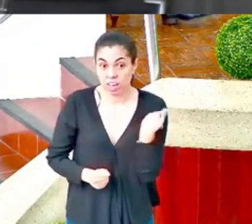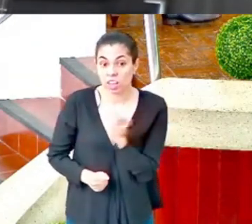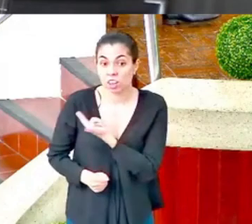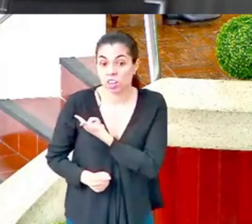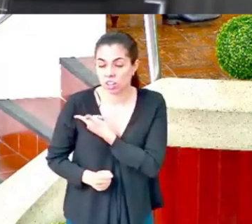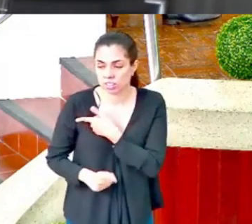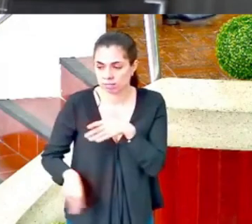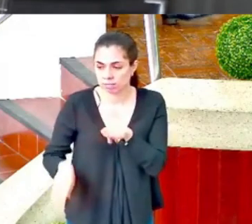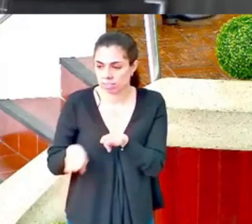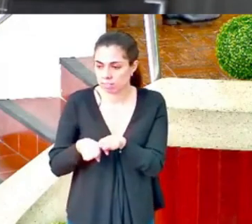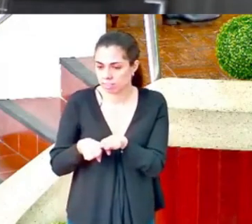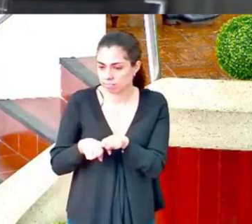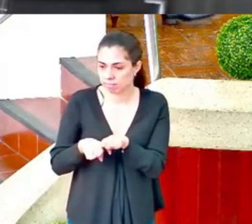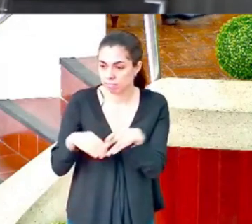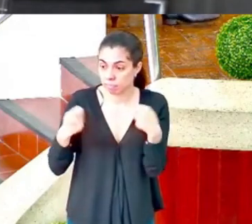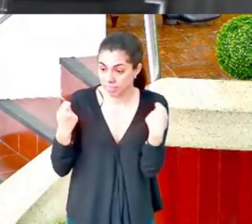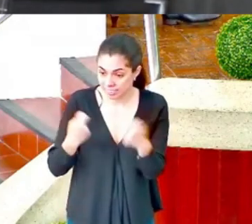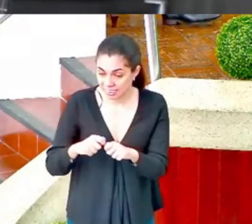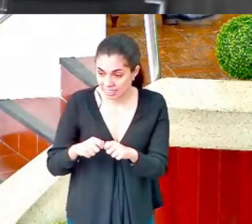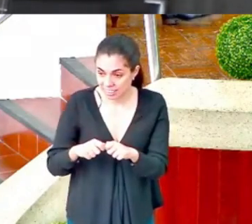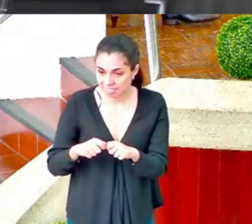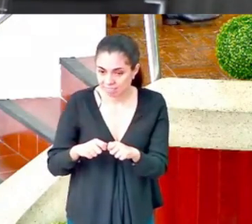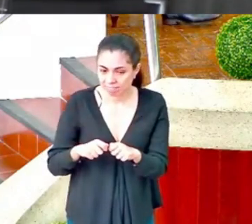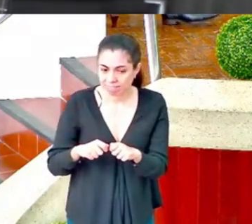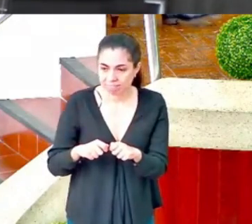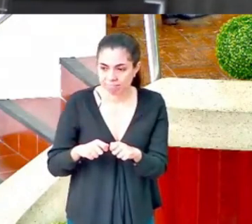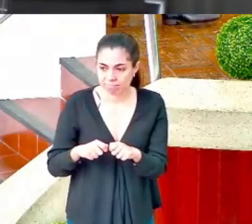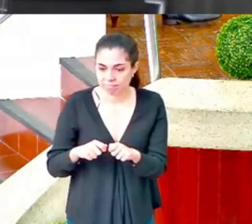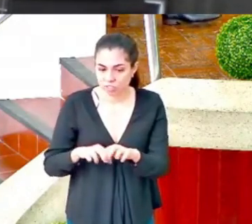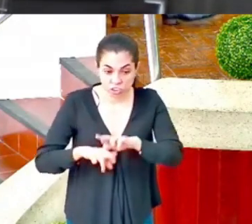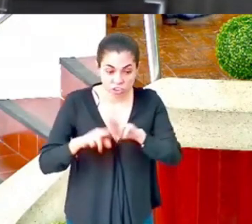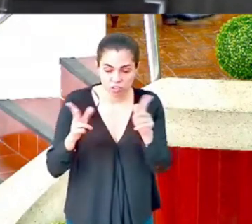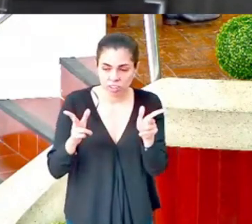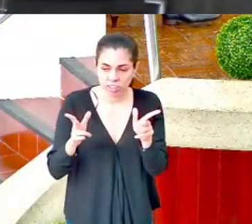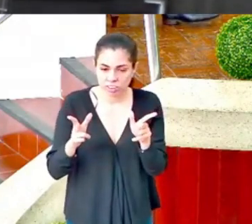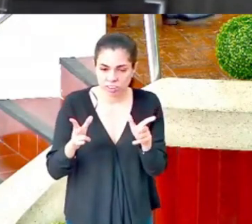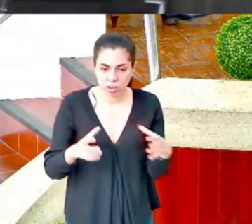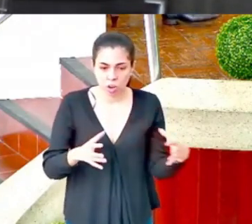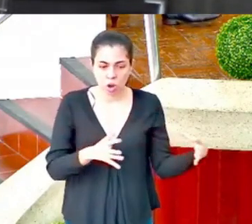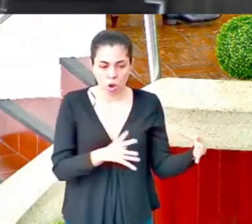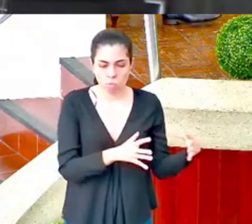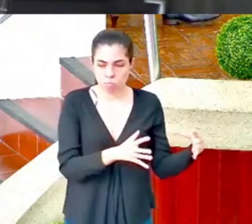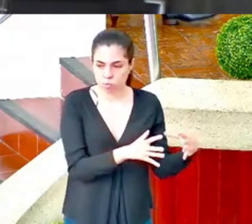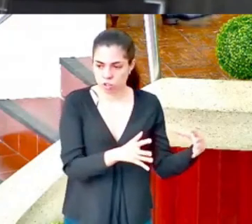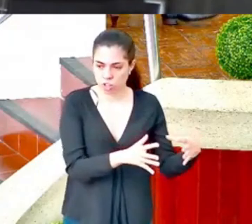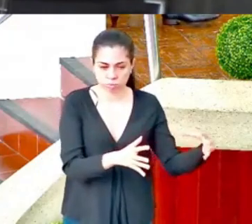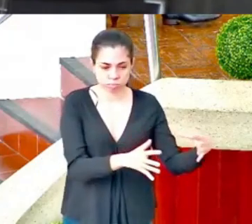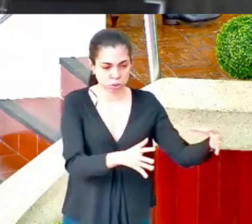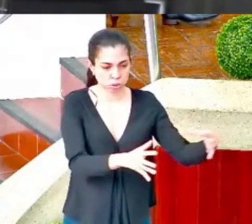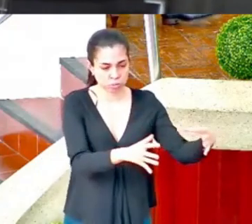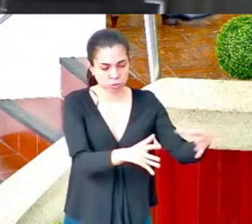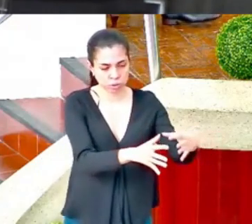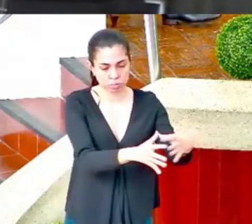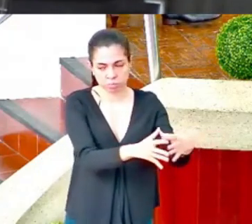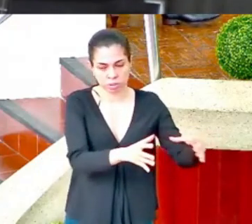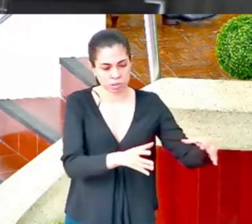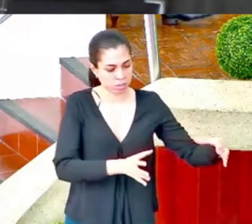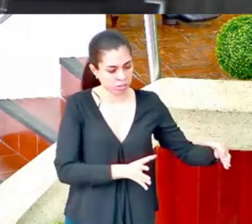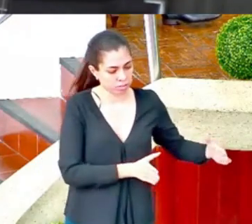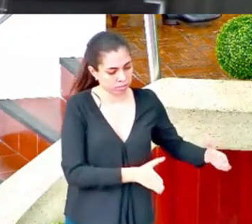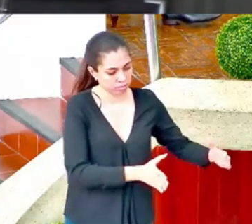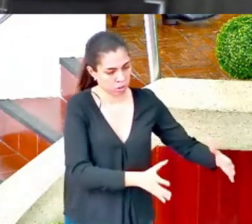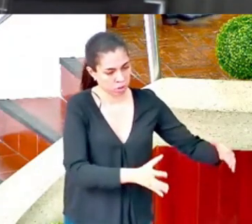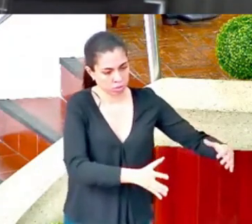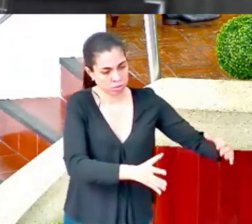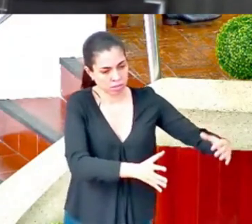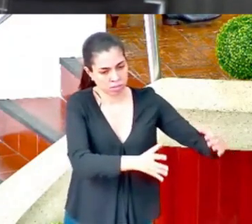do cristianismo é não andar na correnteza das águas, é não andar na voz das multidões. O desafio do cristianismo é mais ou menos